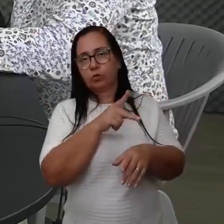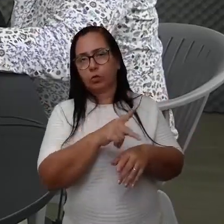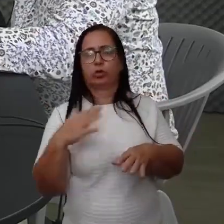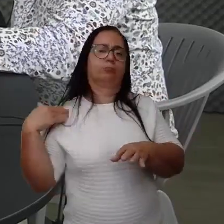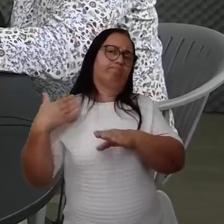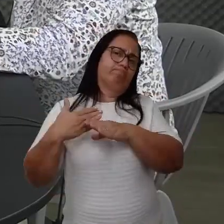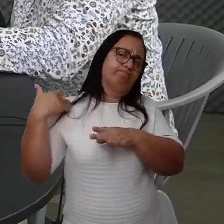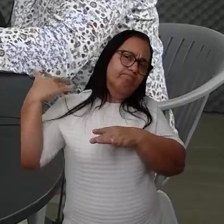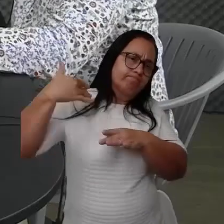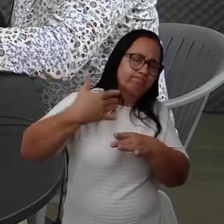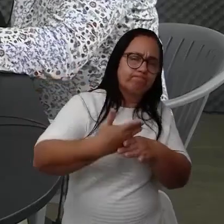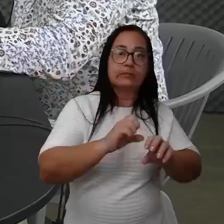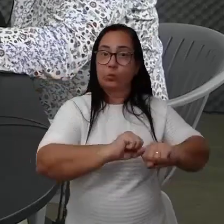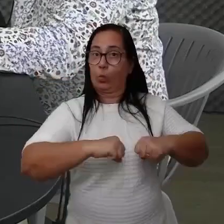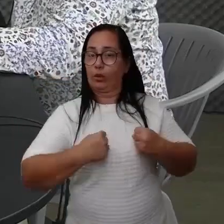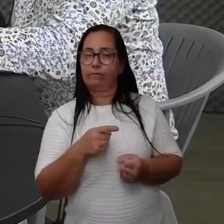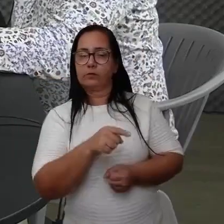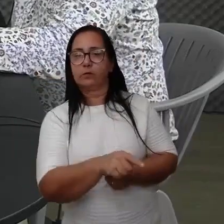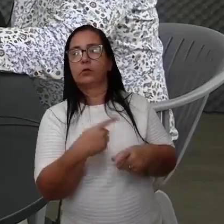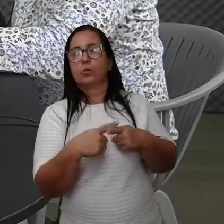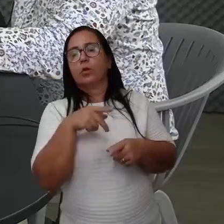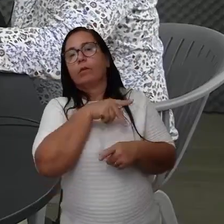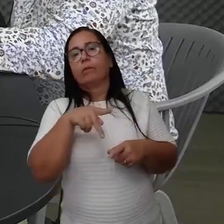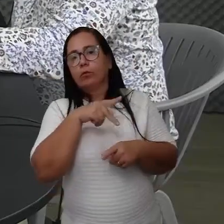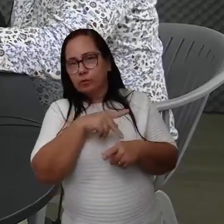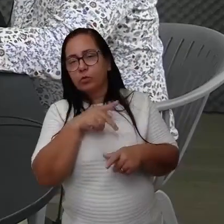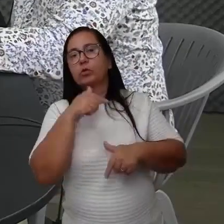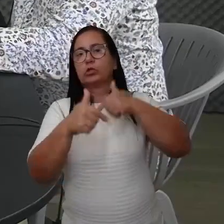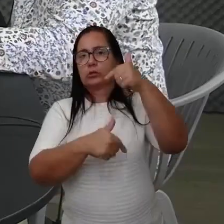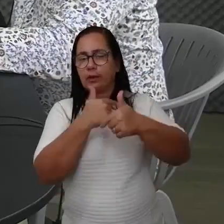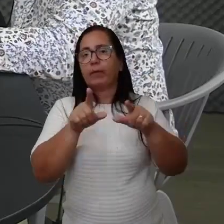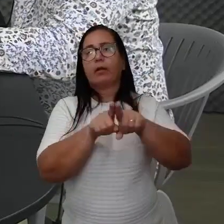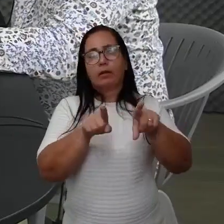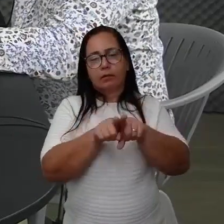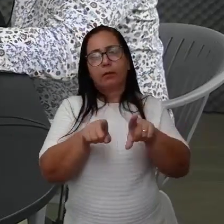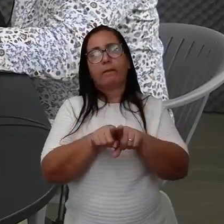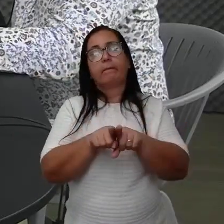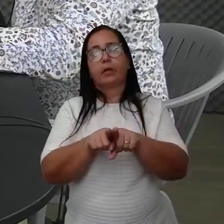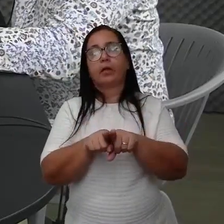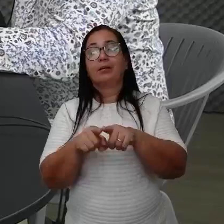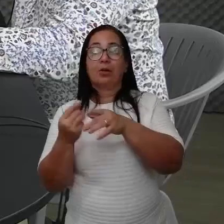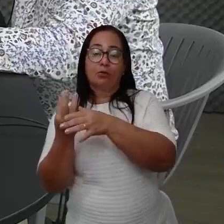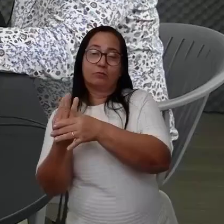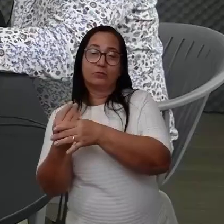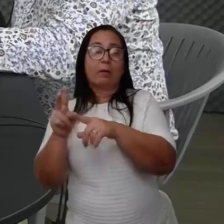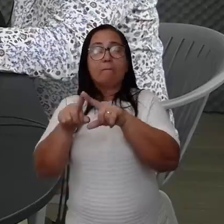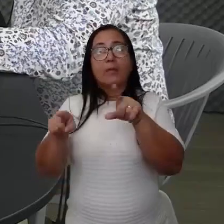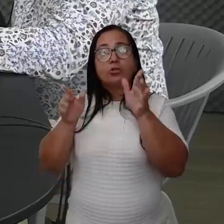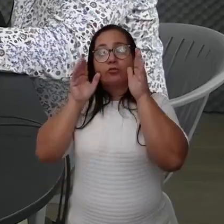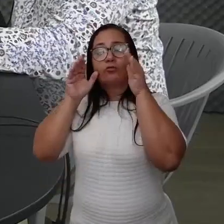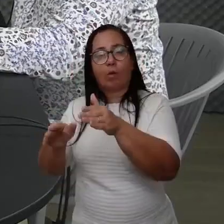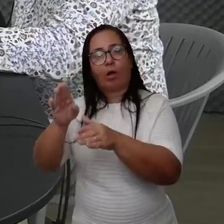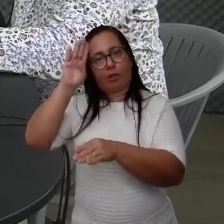Sempre foi essa, a defesa era, porque são professores que estão no mercado de trabalho, enquanto na Universidade Federal seria mais o lado acadêmico.